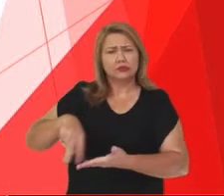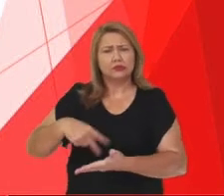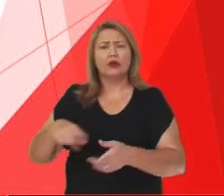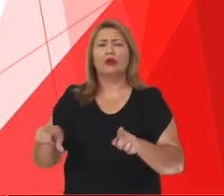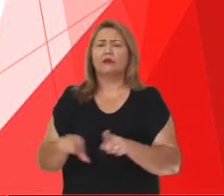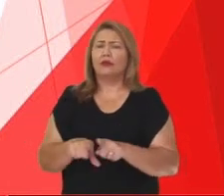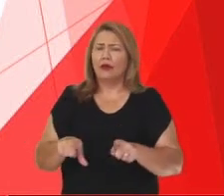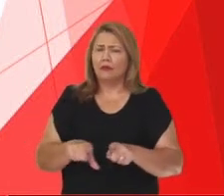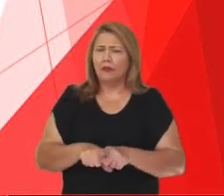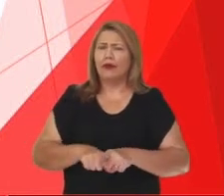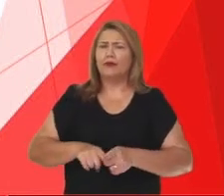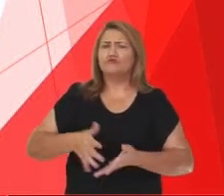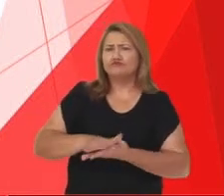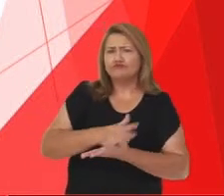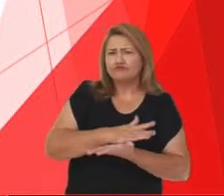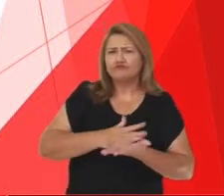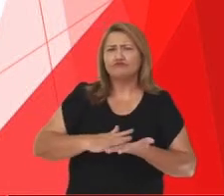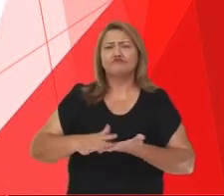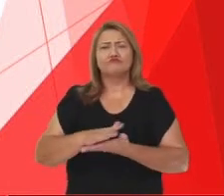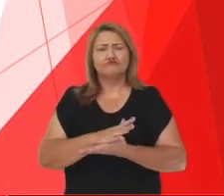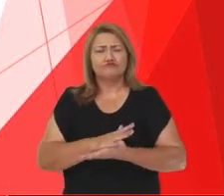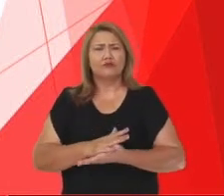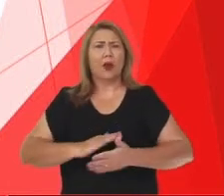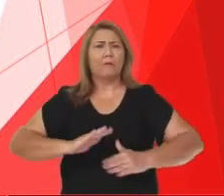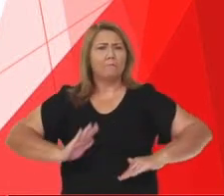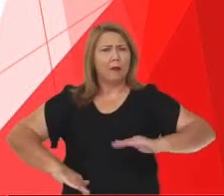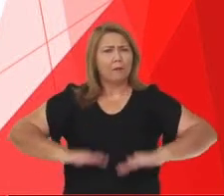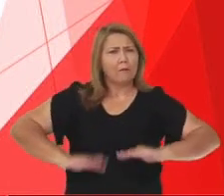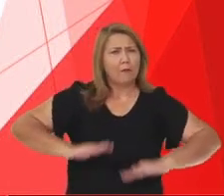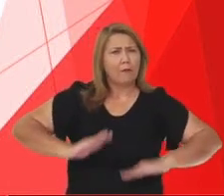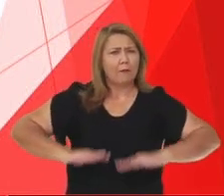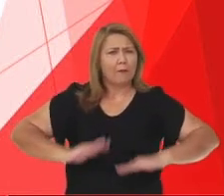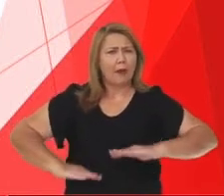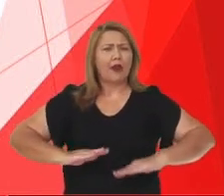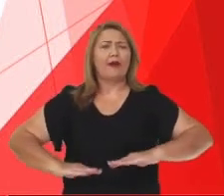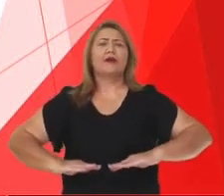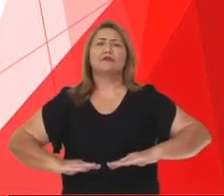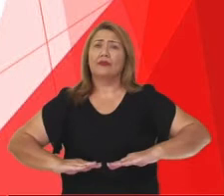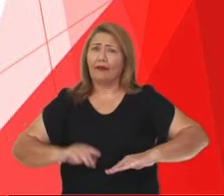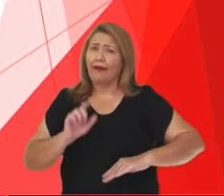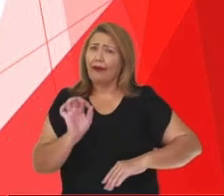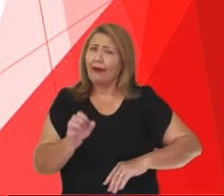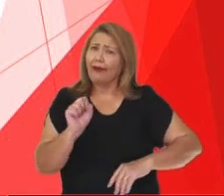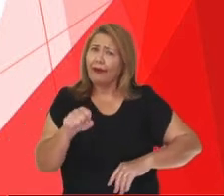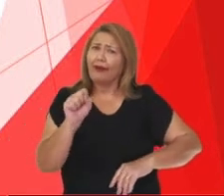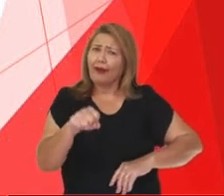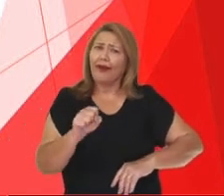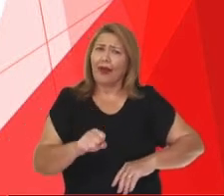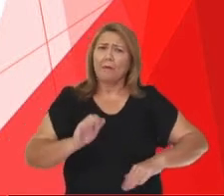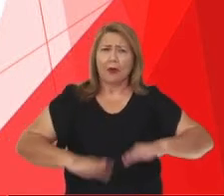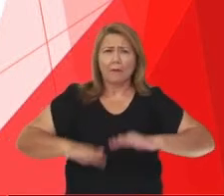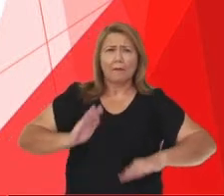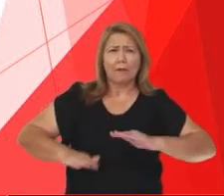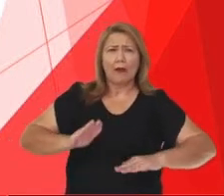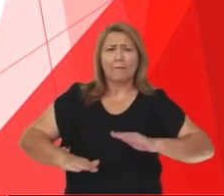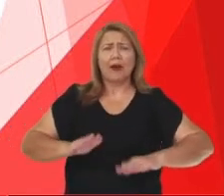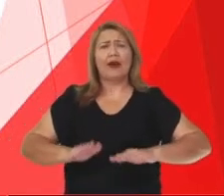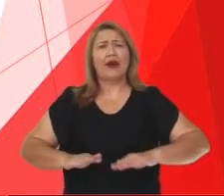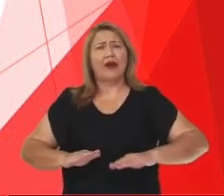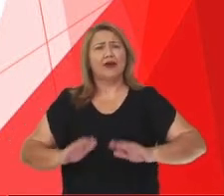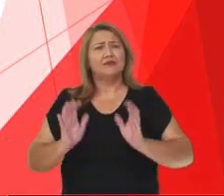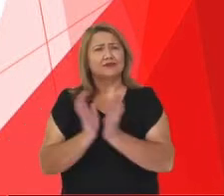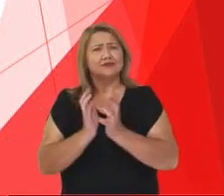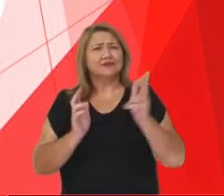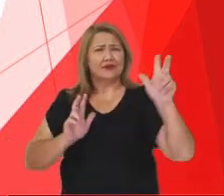destaca pelo samba, pela utilização do tambor. Aquele tambor, bateria de samba, de